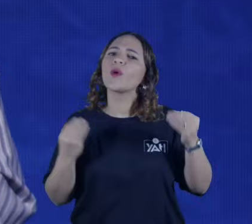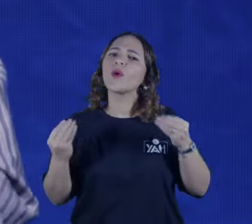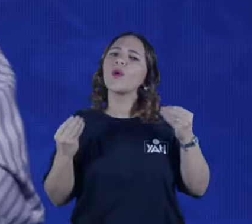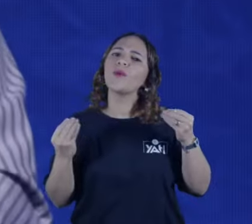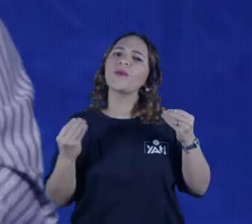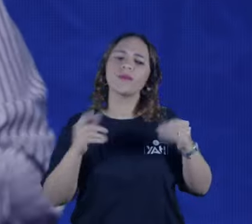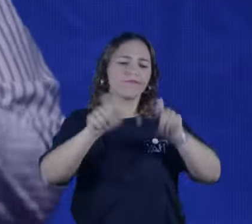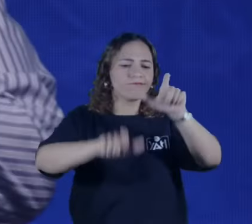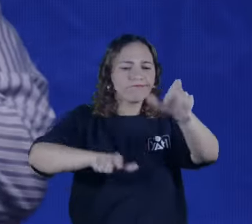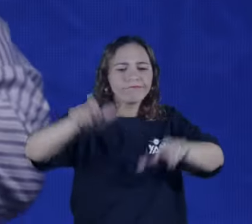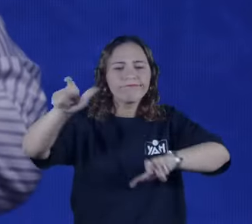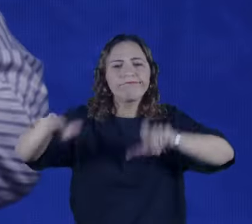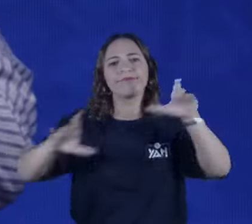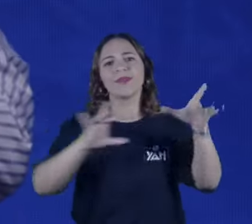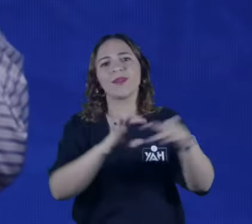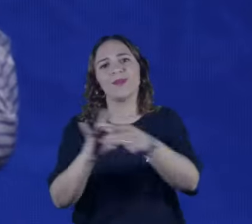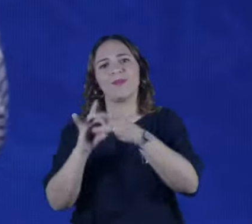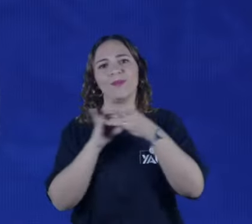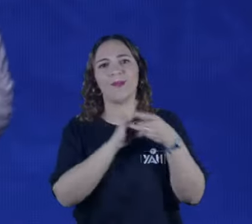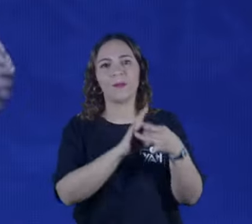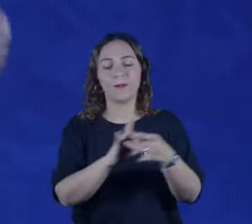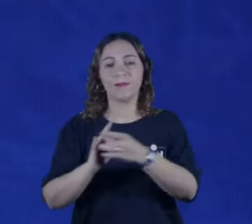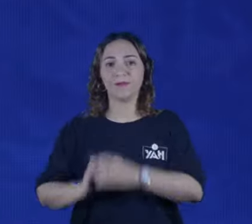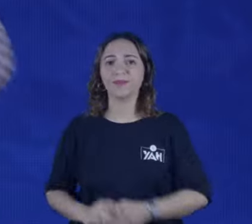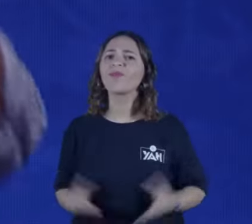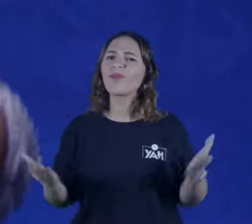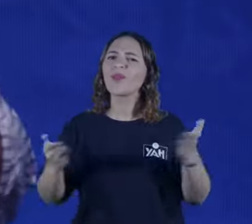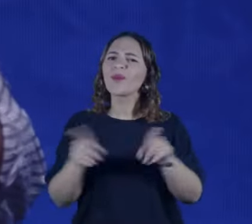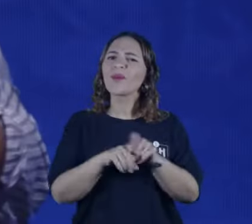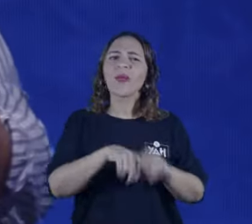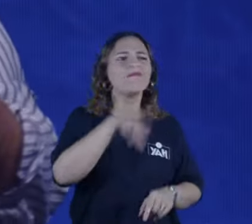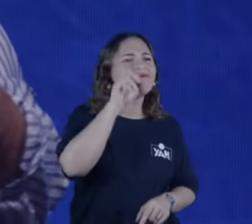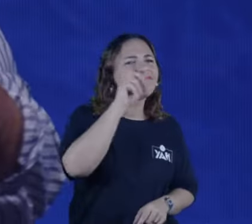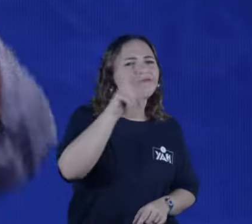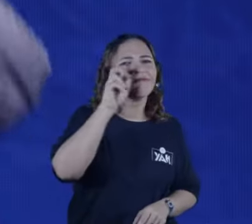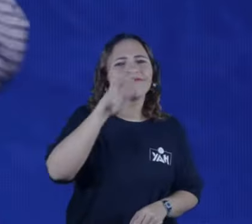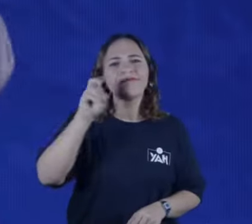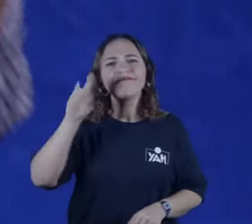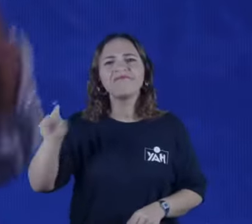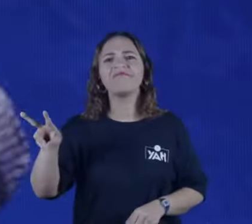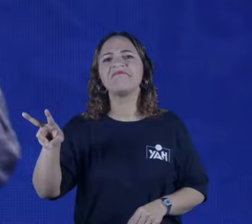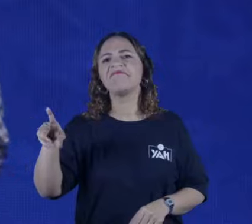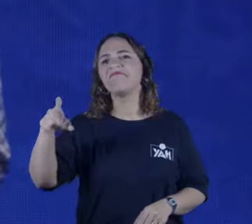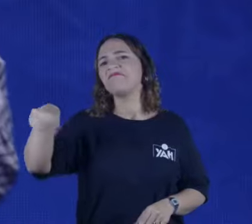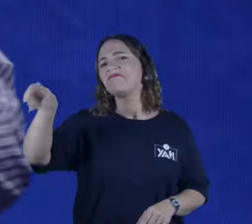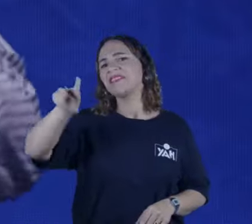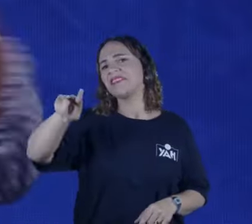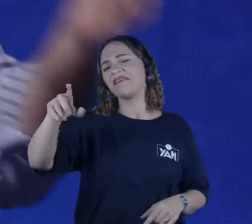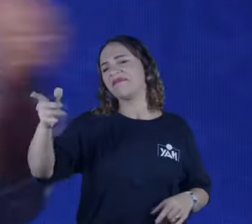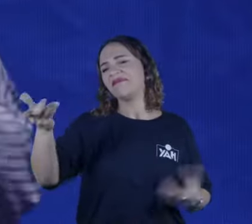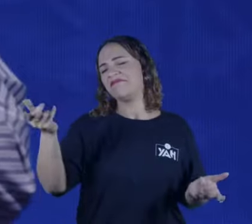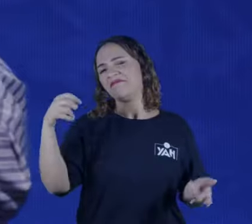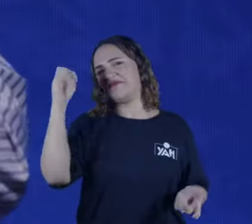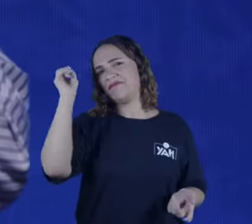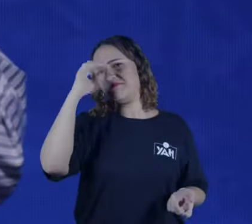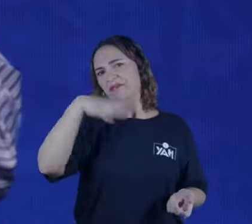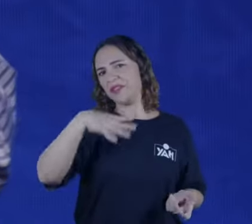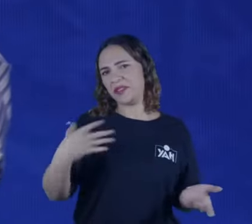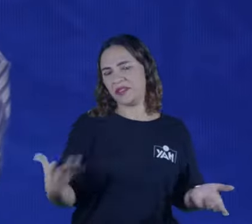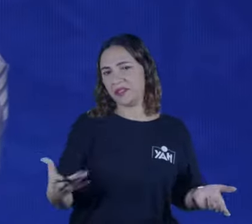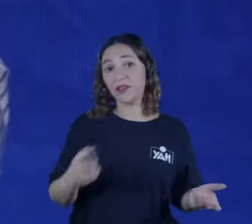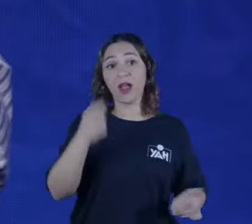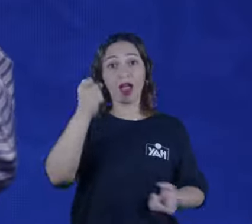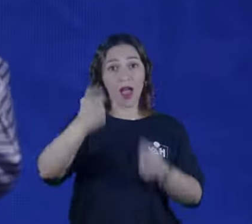com os irmãos. Hoje em dia tem também aí essa falação absurda de